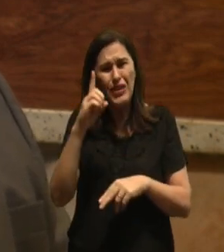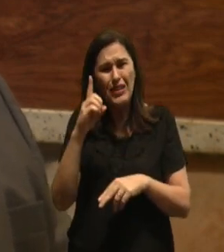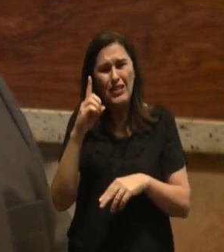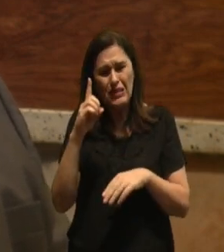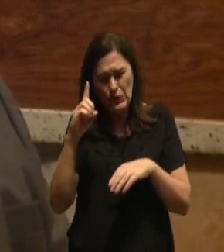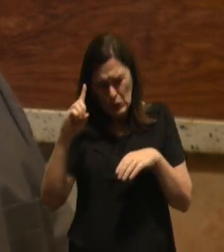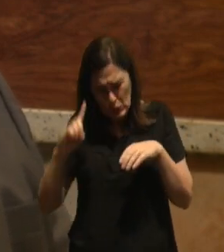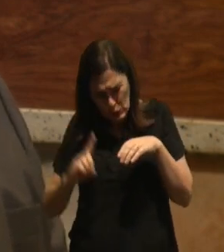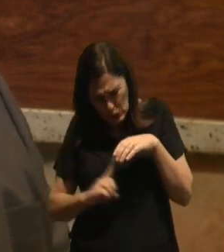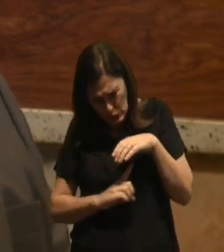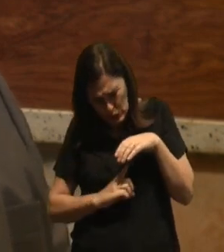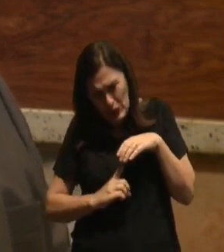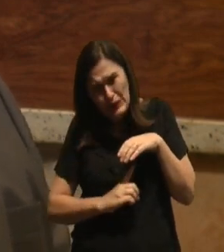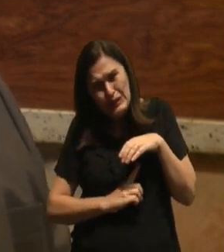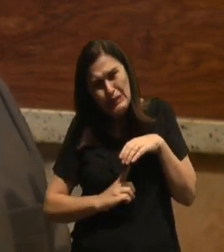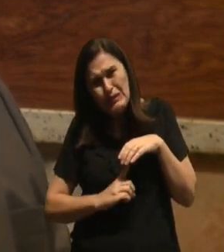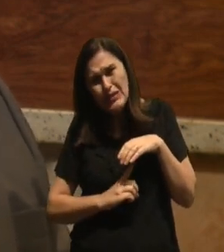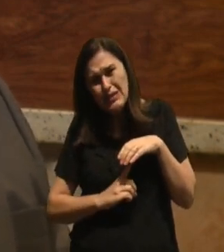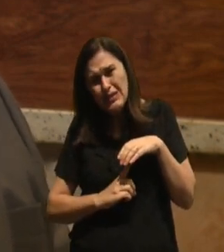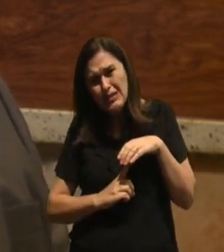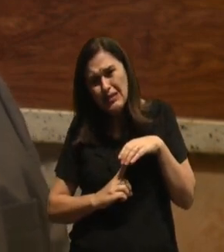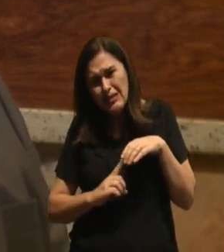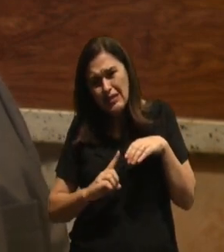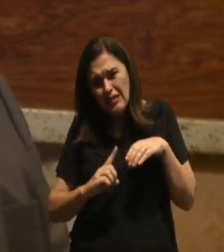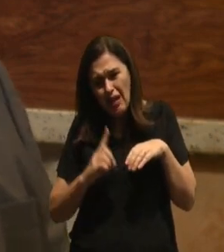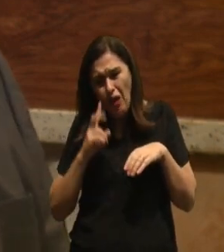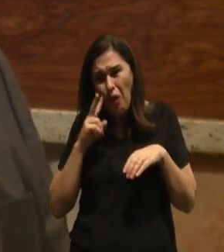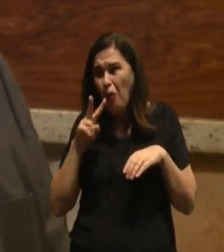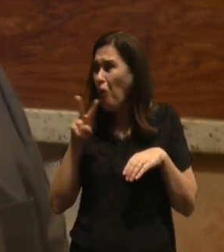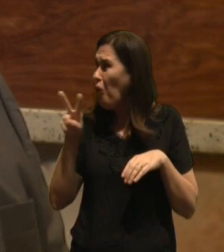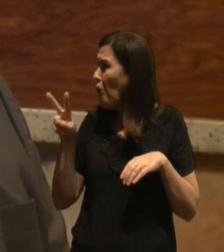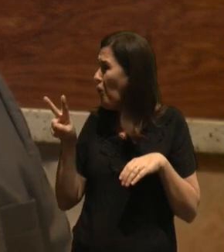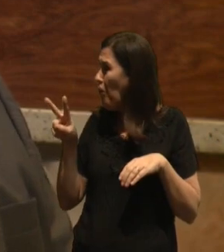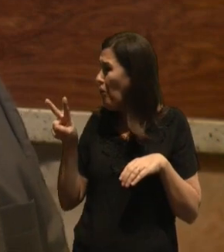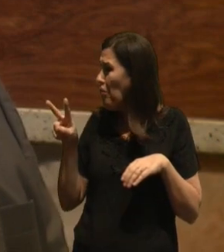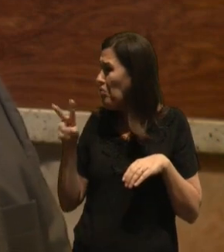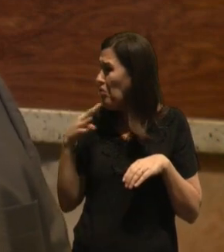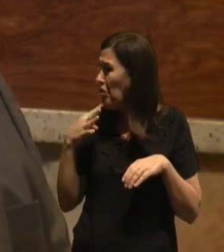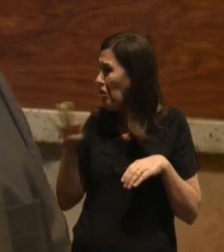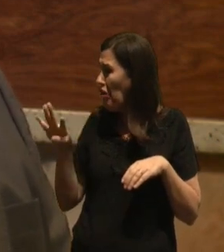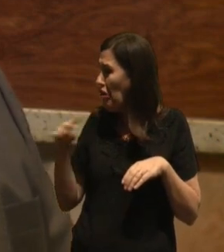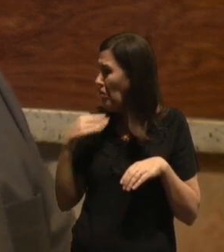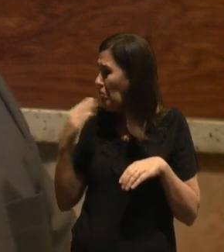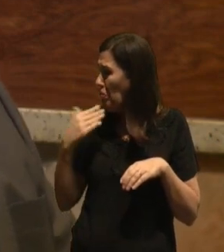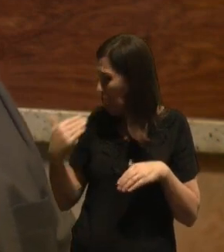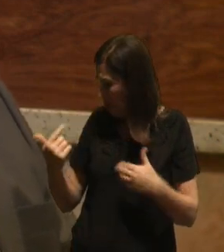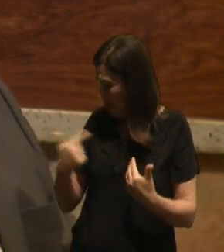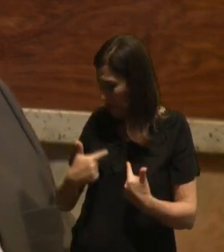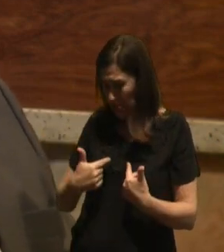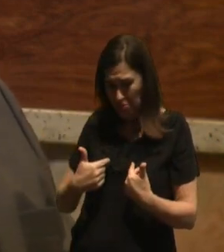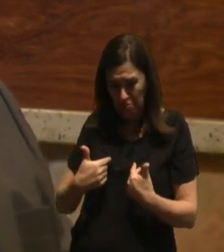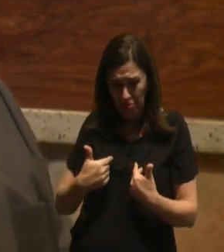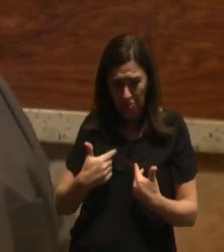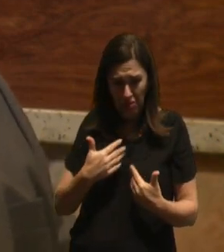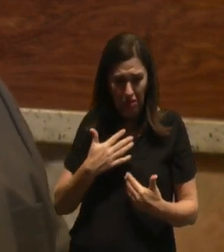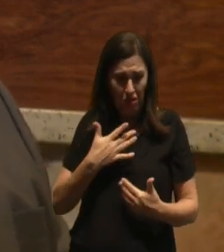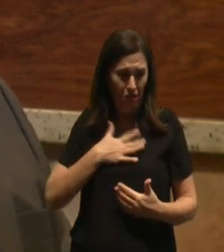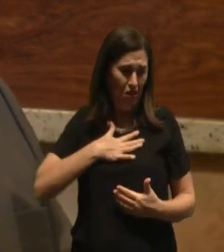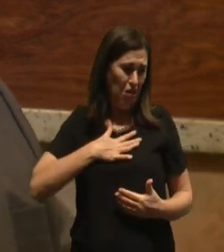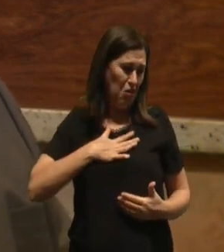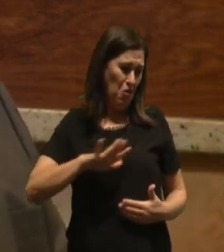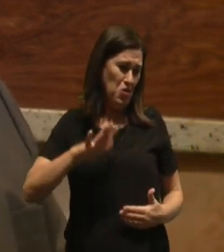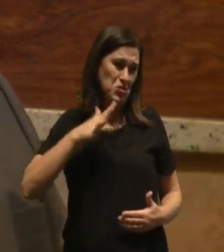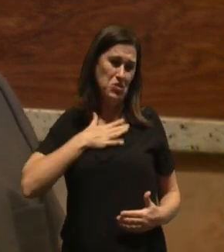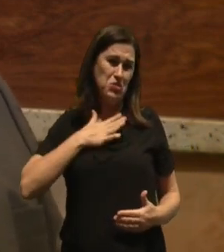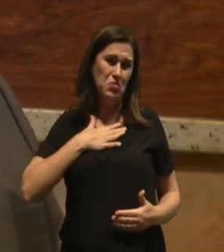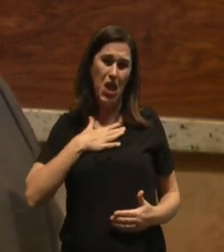numa caverna. Eu olho para a minha direita e vejo, não há quem me conheça, não há quem me queira bem, estou